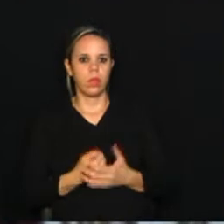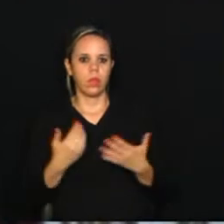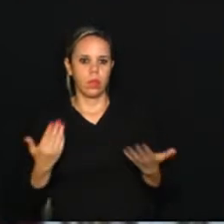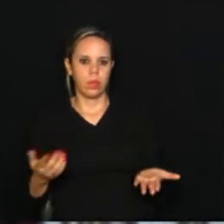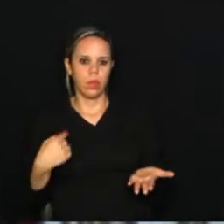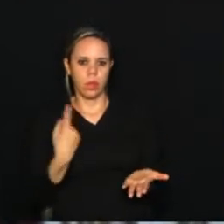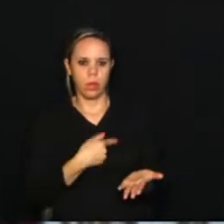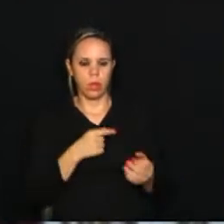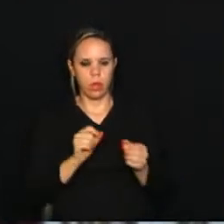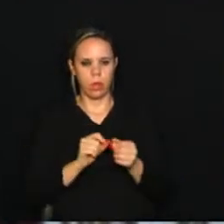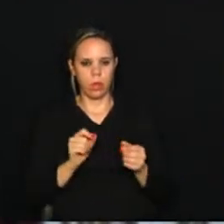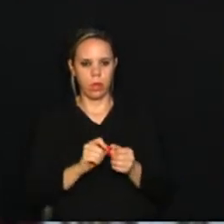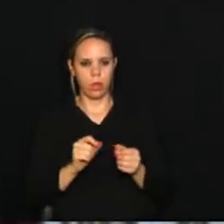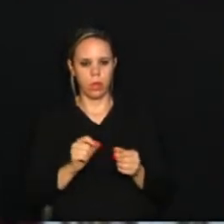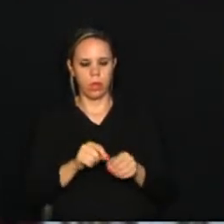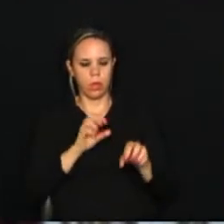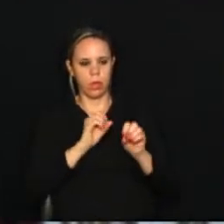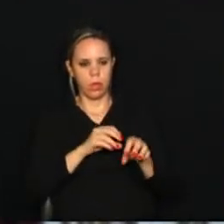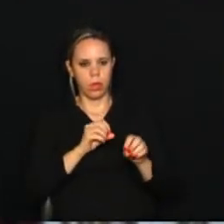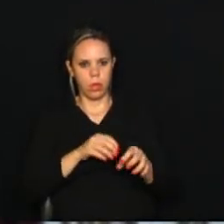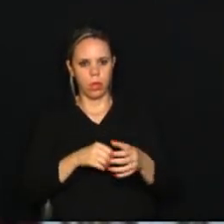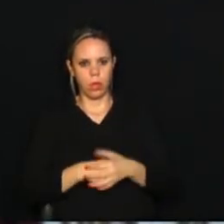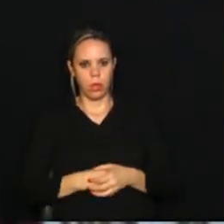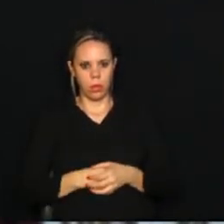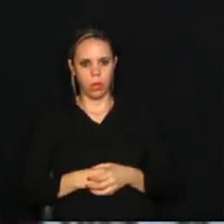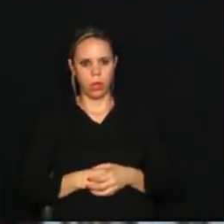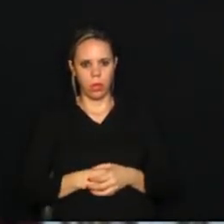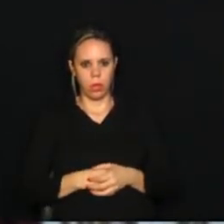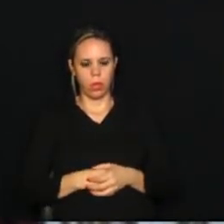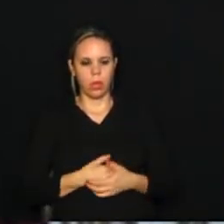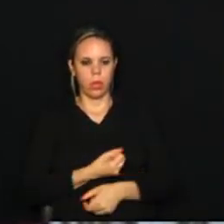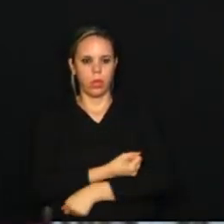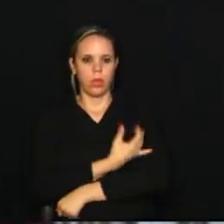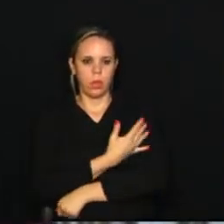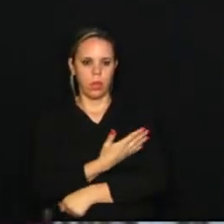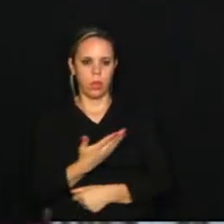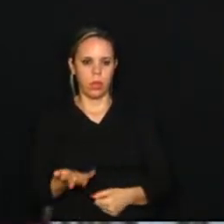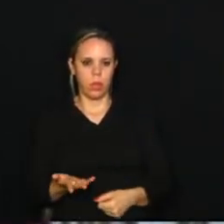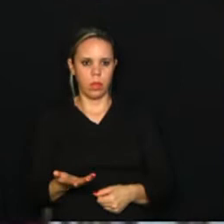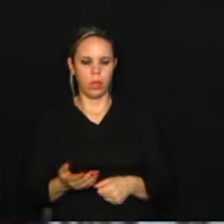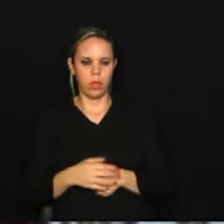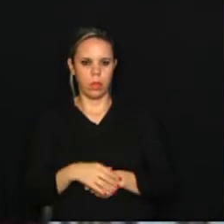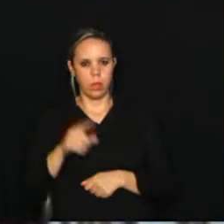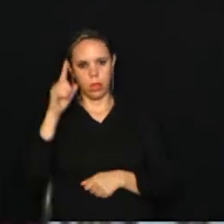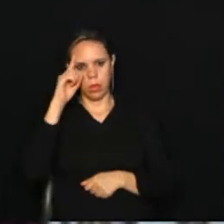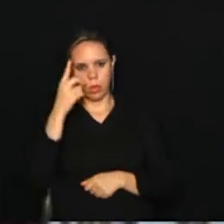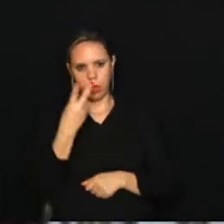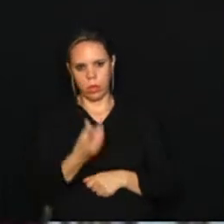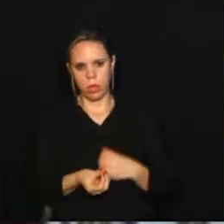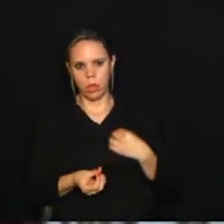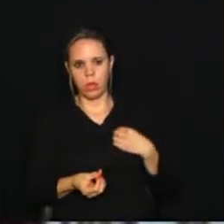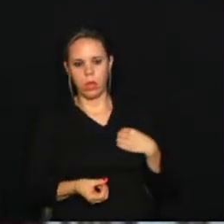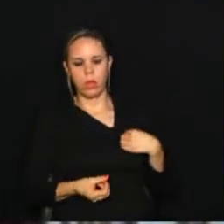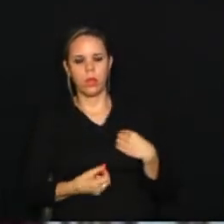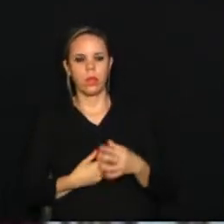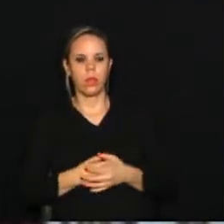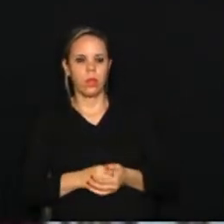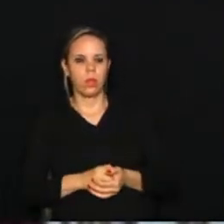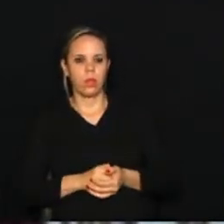nós fizemos na educação, no ensino fundamental, a partir do dia 26, né?